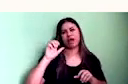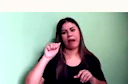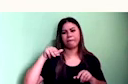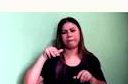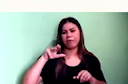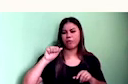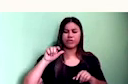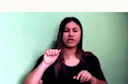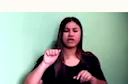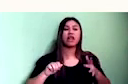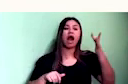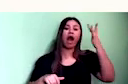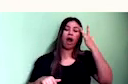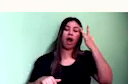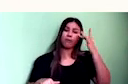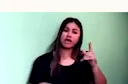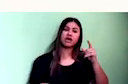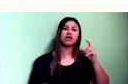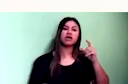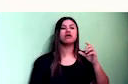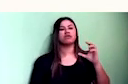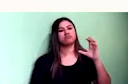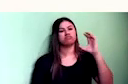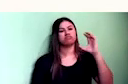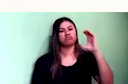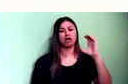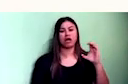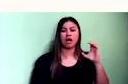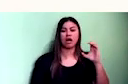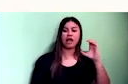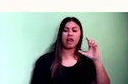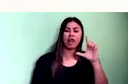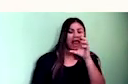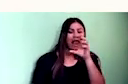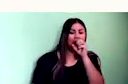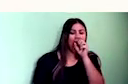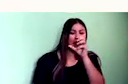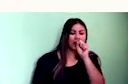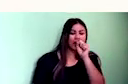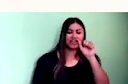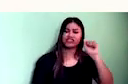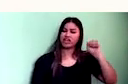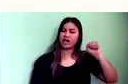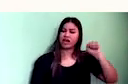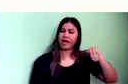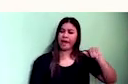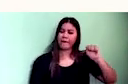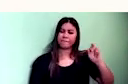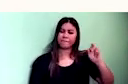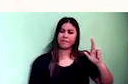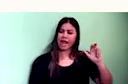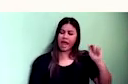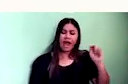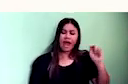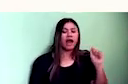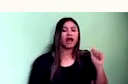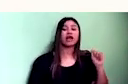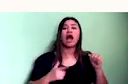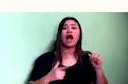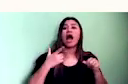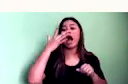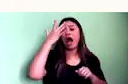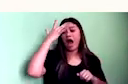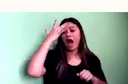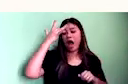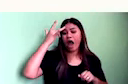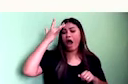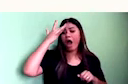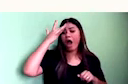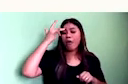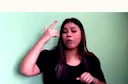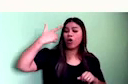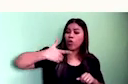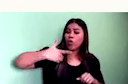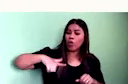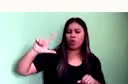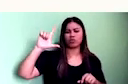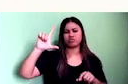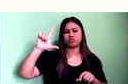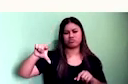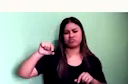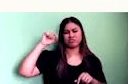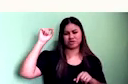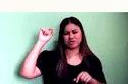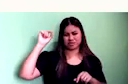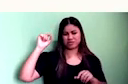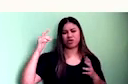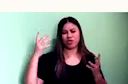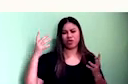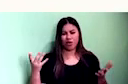porque a gente tem que respeitar a singularidade de cada um. Tem gente que tem sensibilidade, sim, vai sentir melhor, né, mais calmo com um, o